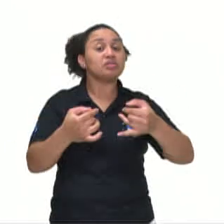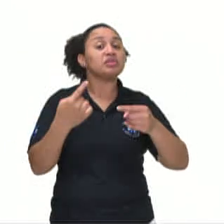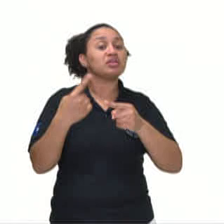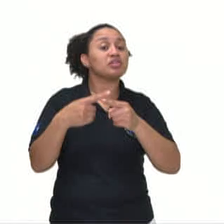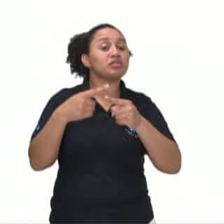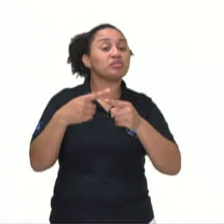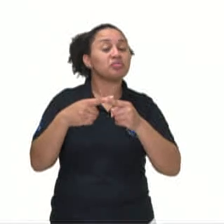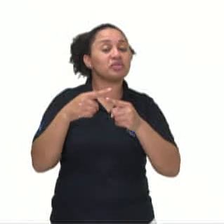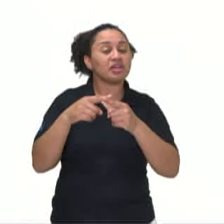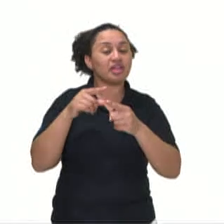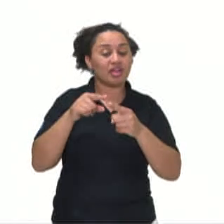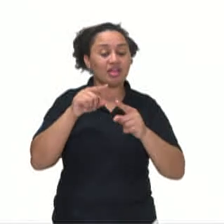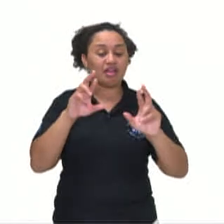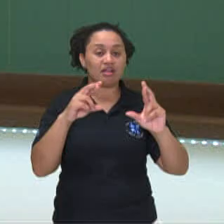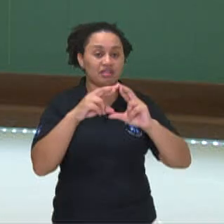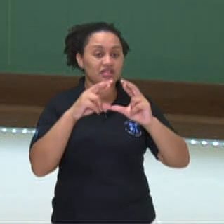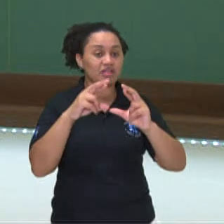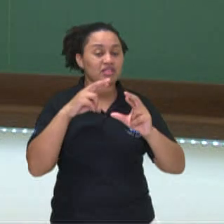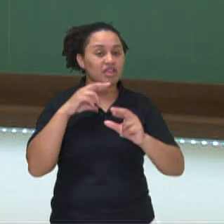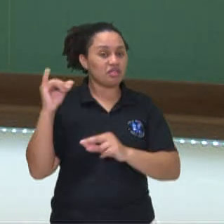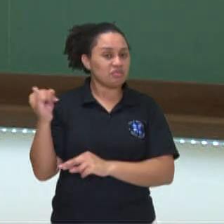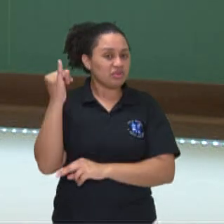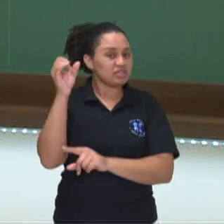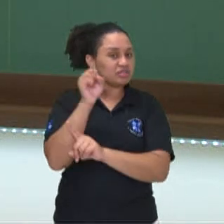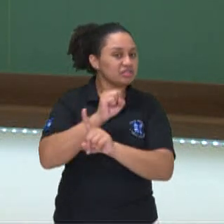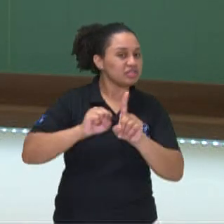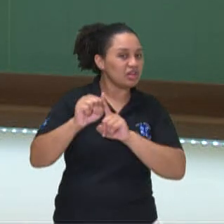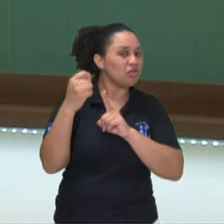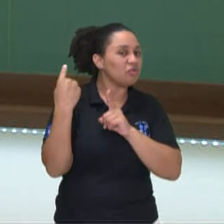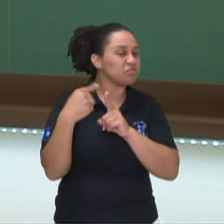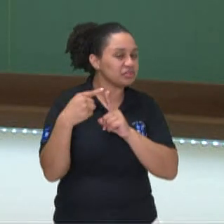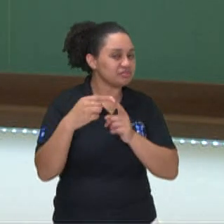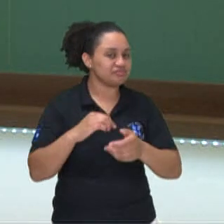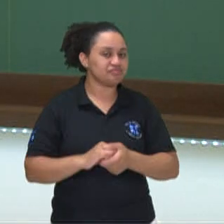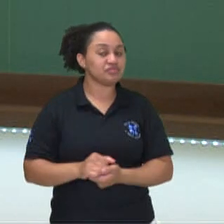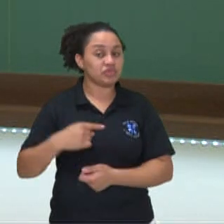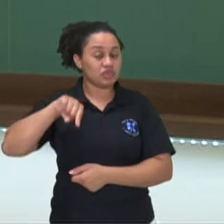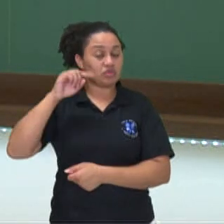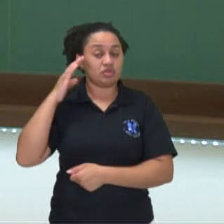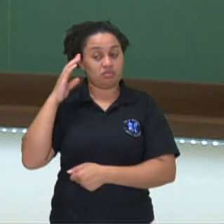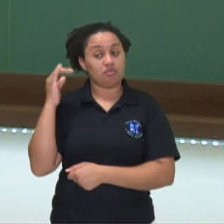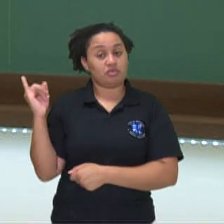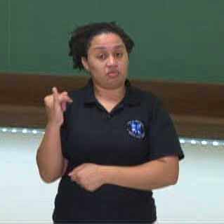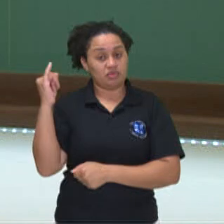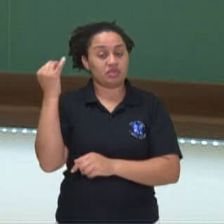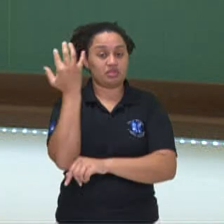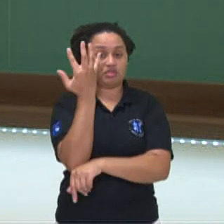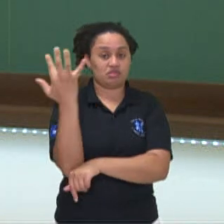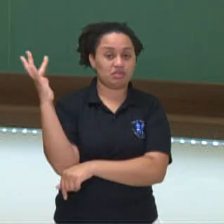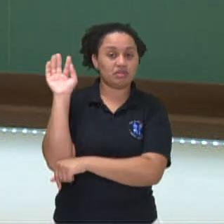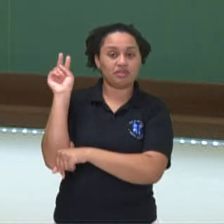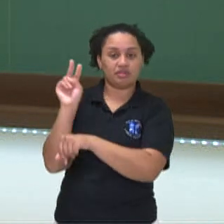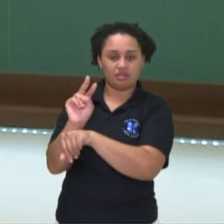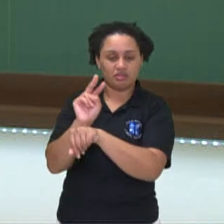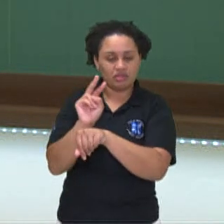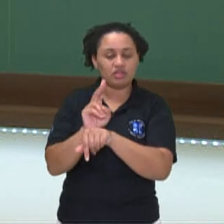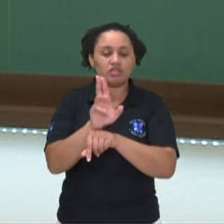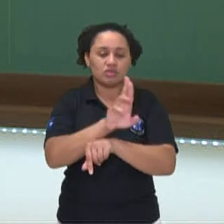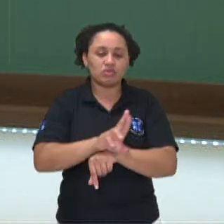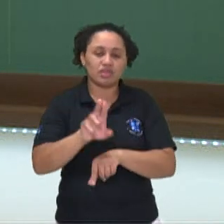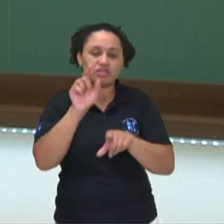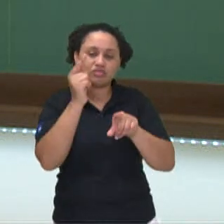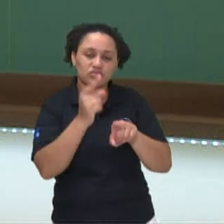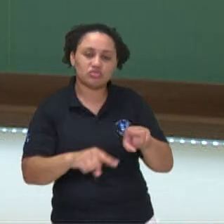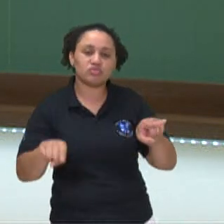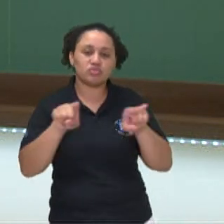importância social da reciclagem. Então a gente sabe da importância ambiental da reciclagem, do ato de